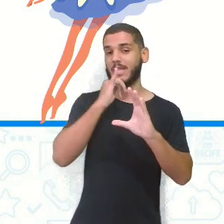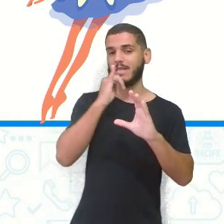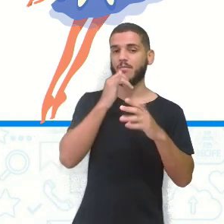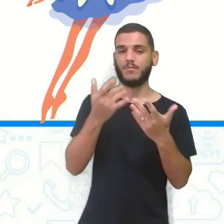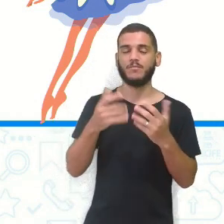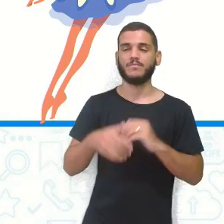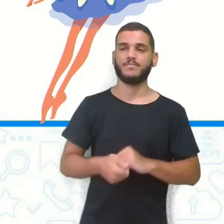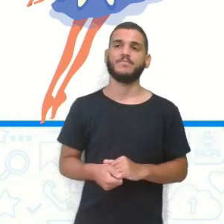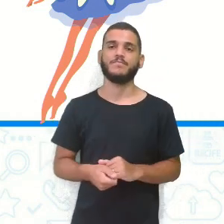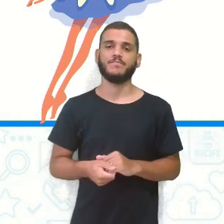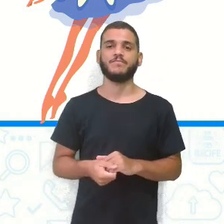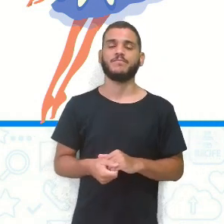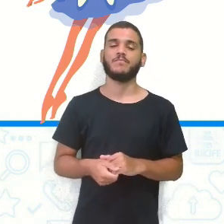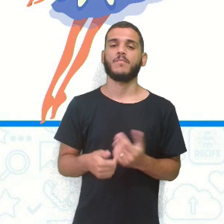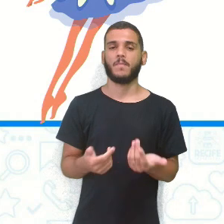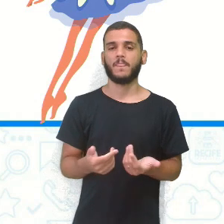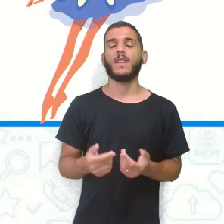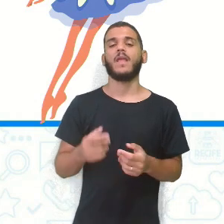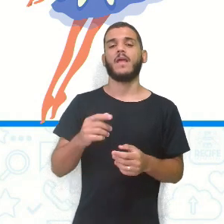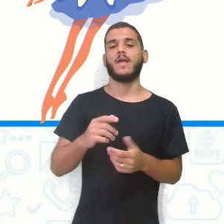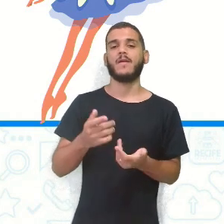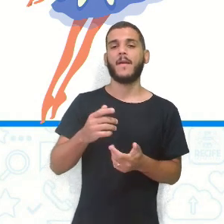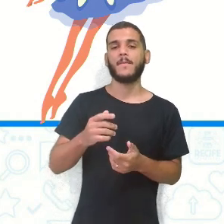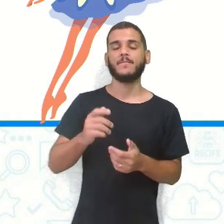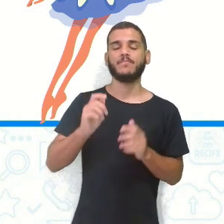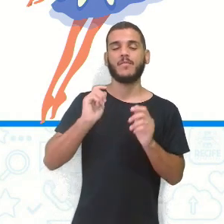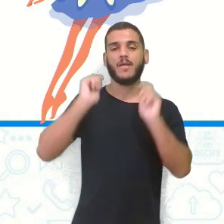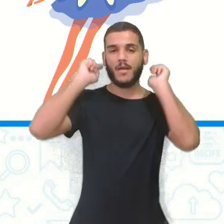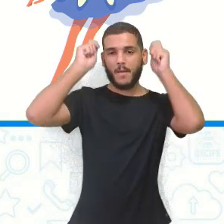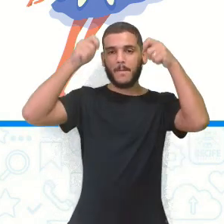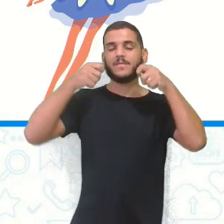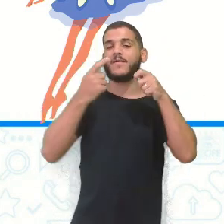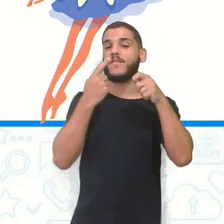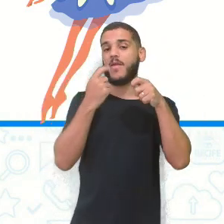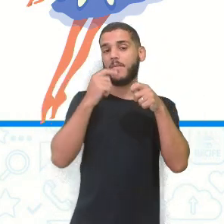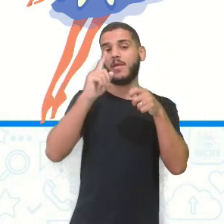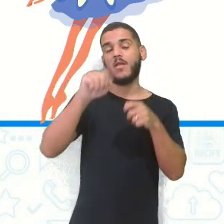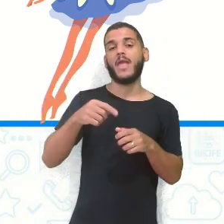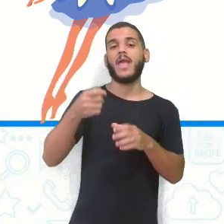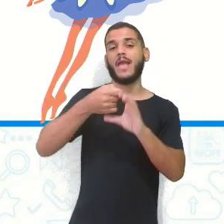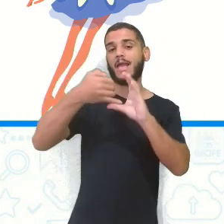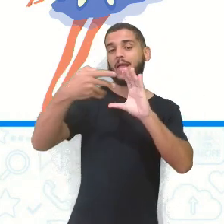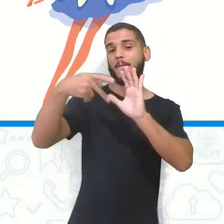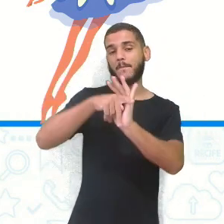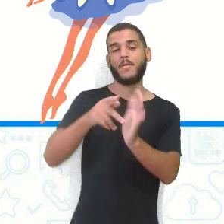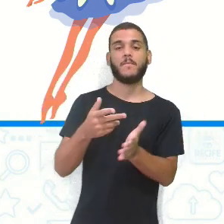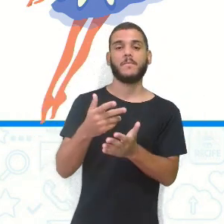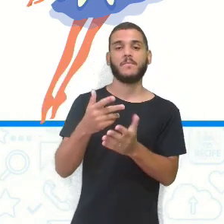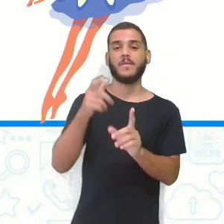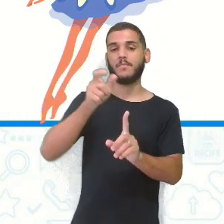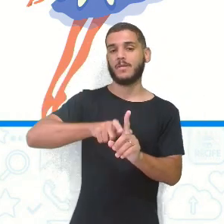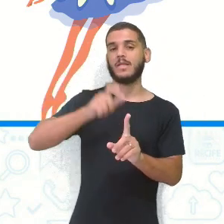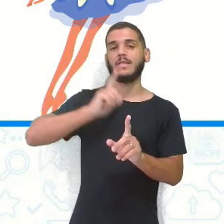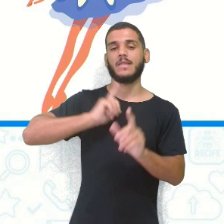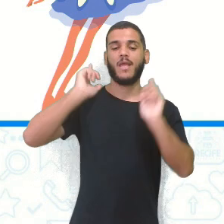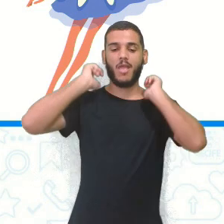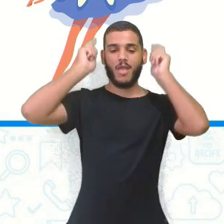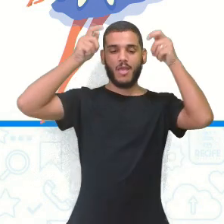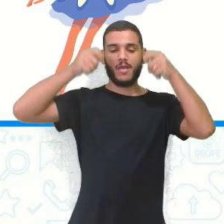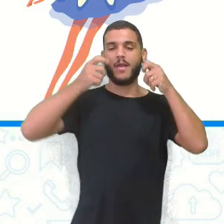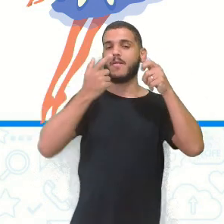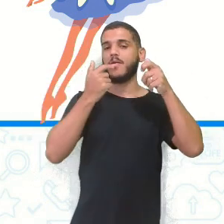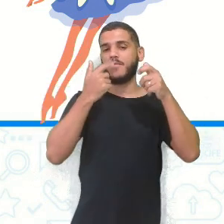Exemplo, Chapeuzinho Vermelho é uma característica da personagem, não é? Porque tem a capa